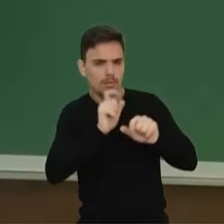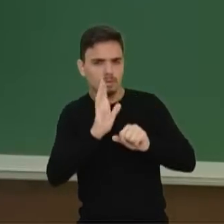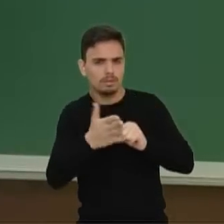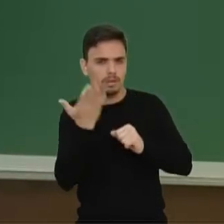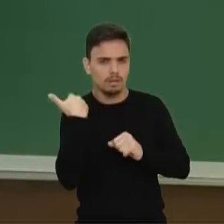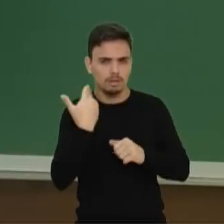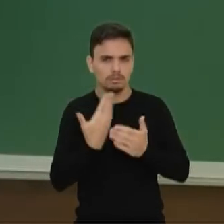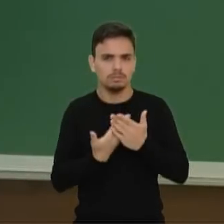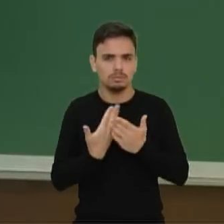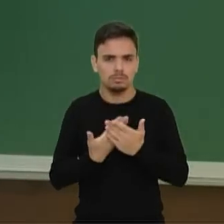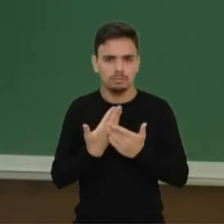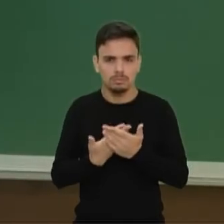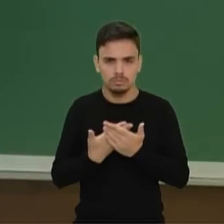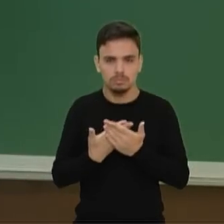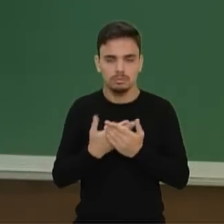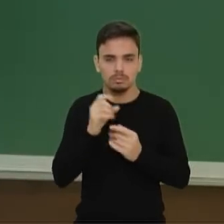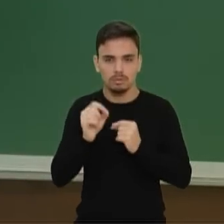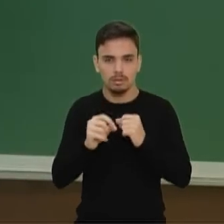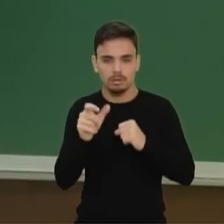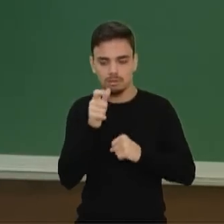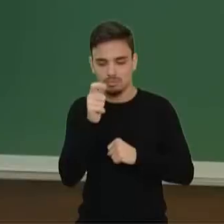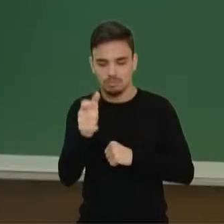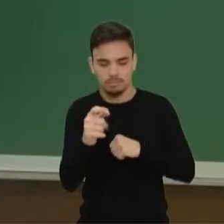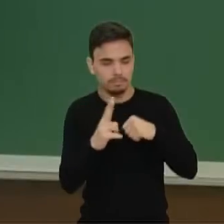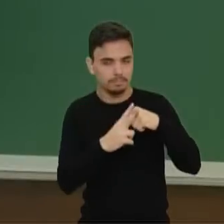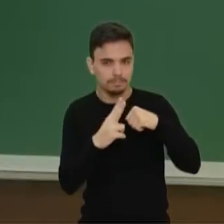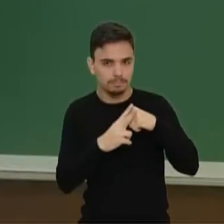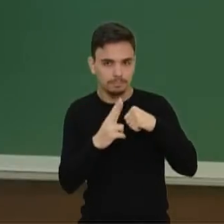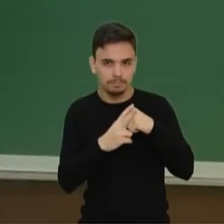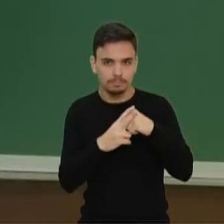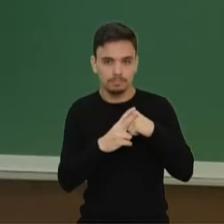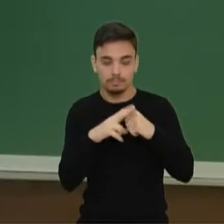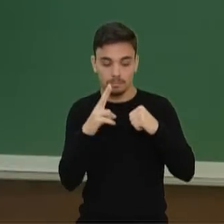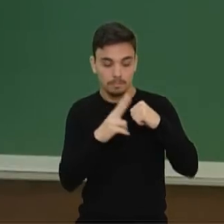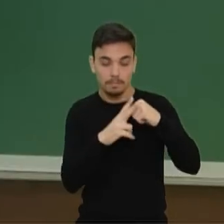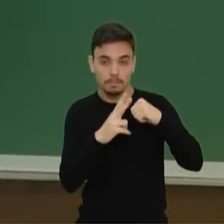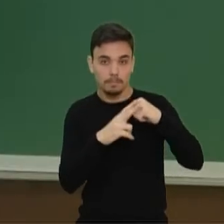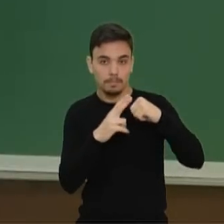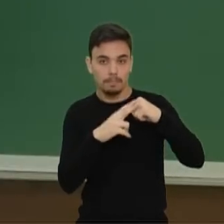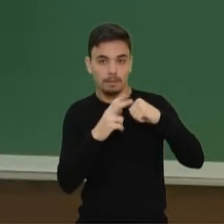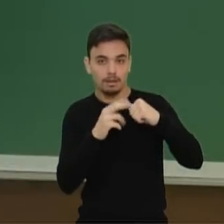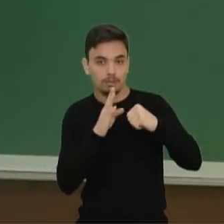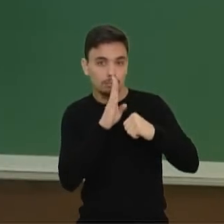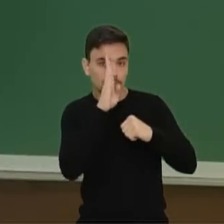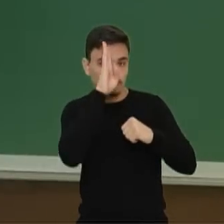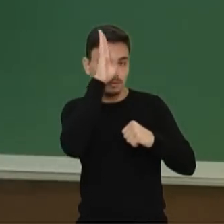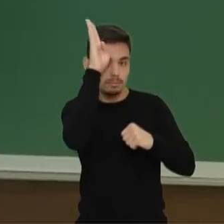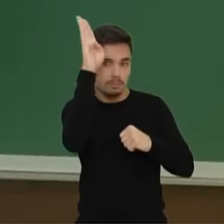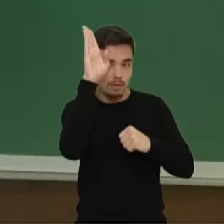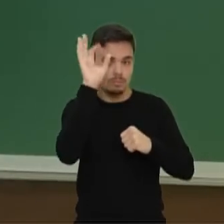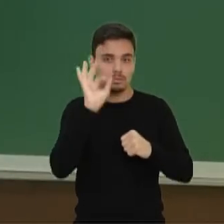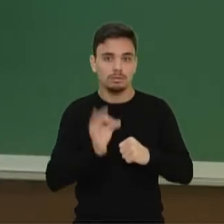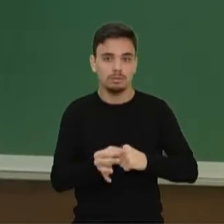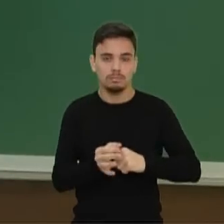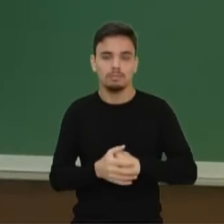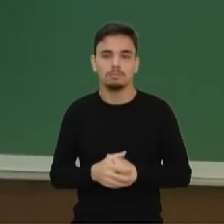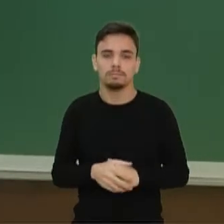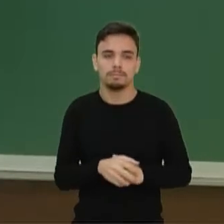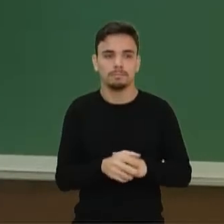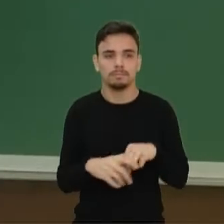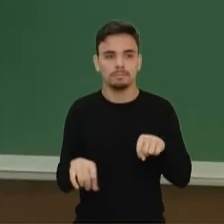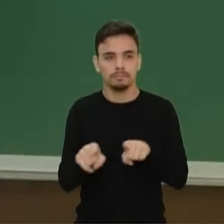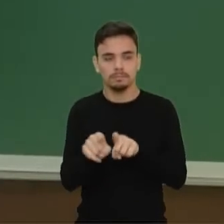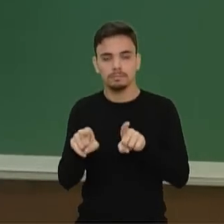já falamos, locução verbal. Esse verbo no particípio sempre ali. Perfeito? E